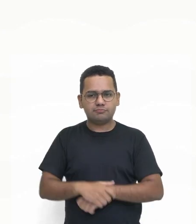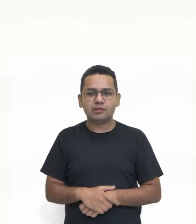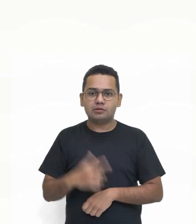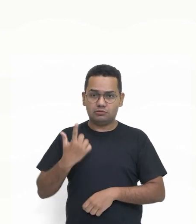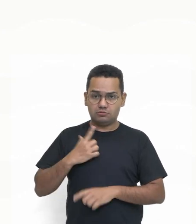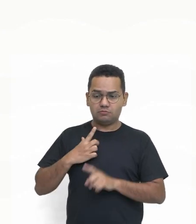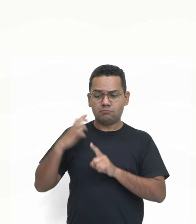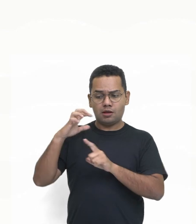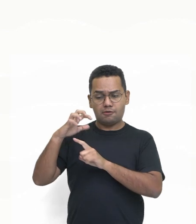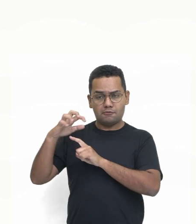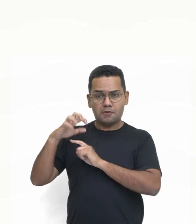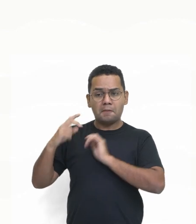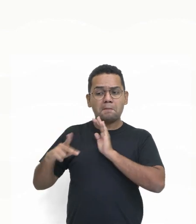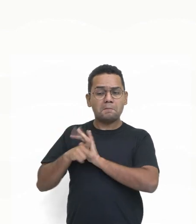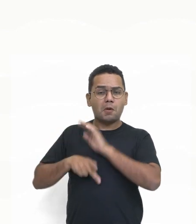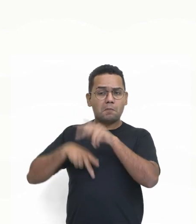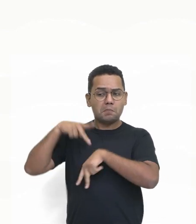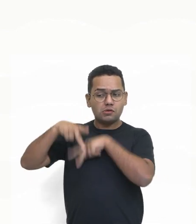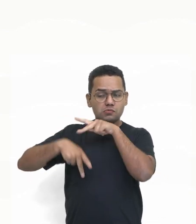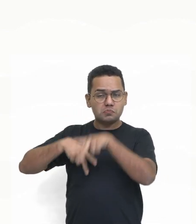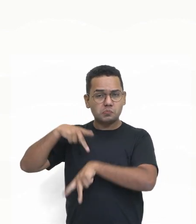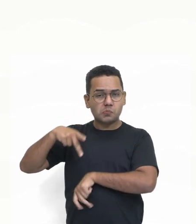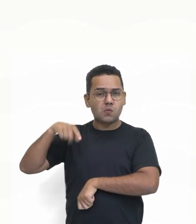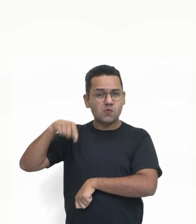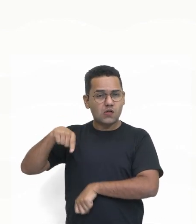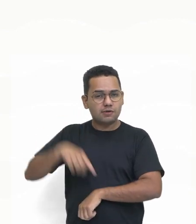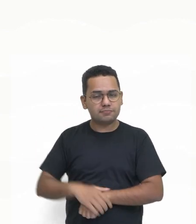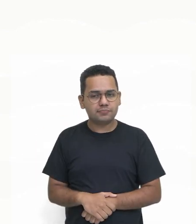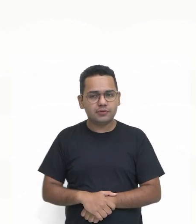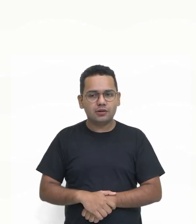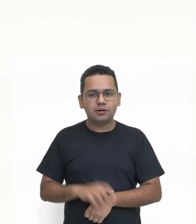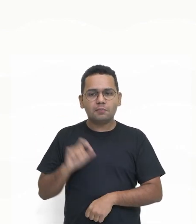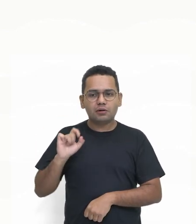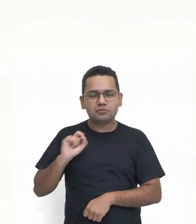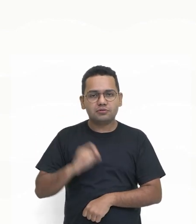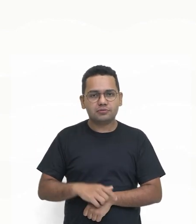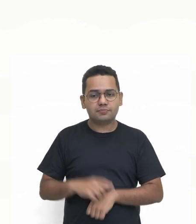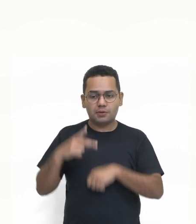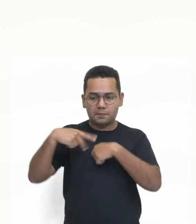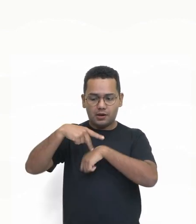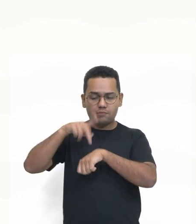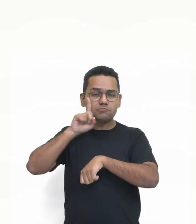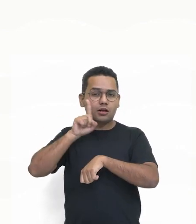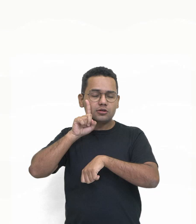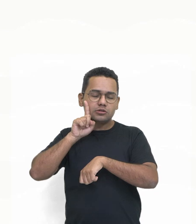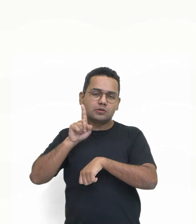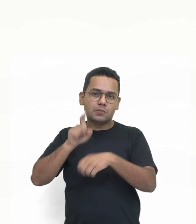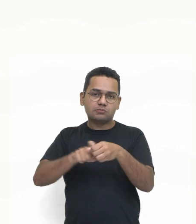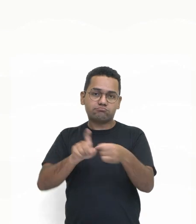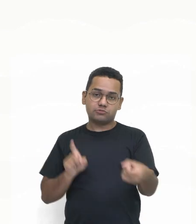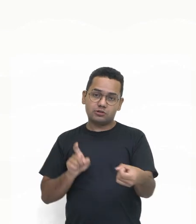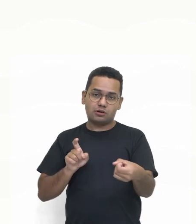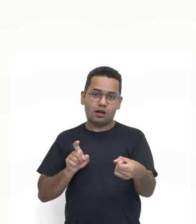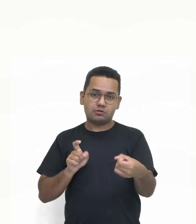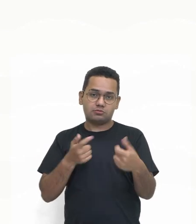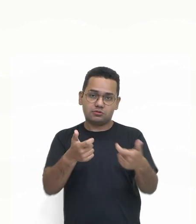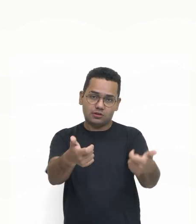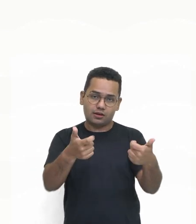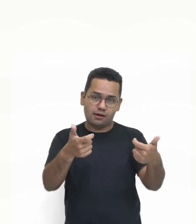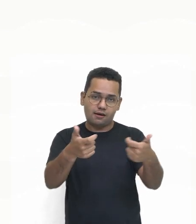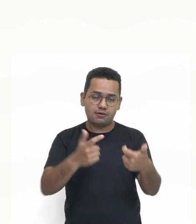também norte-americana, da população civil norte-americana, para que os Estados Unidos acabassem ali se retirando desse